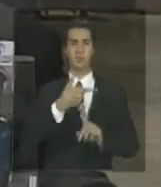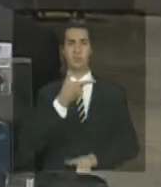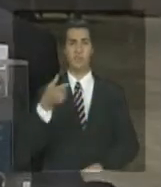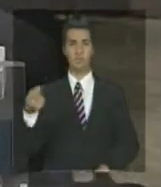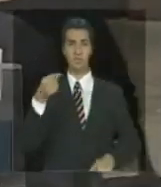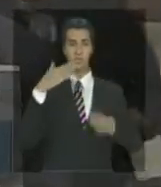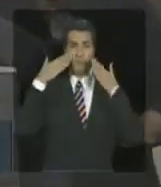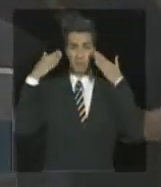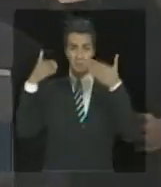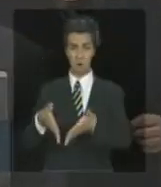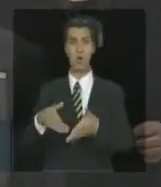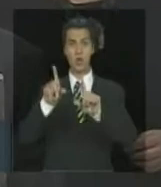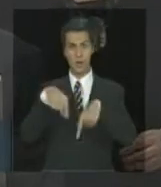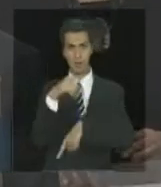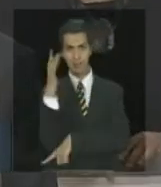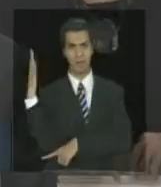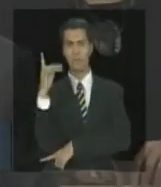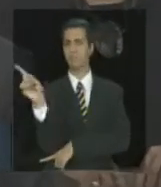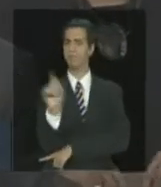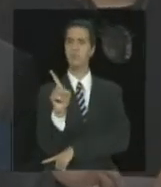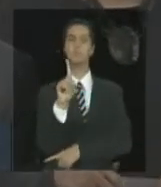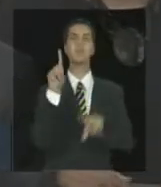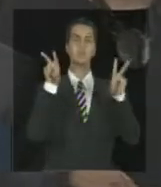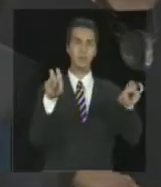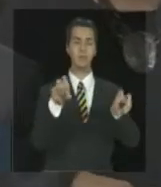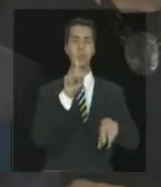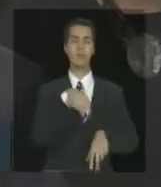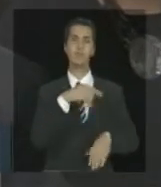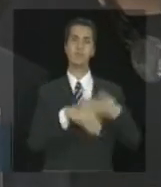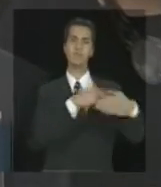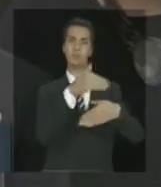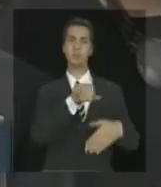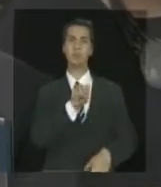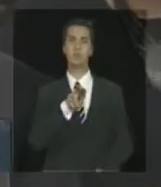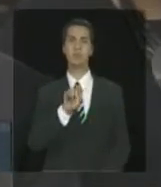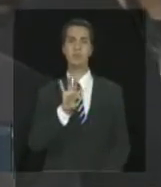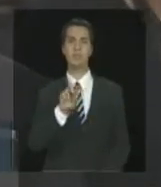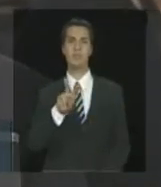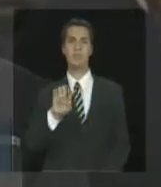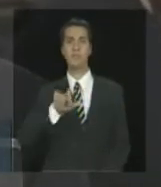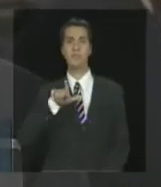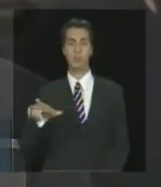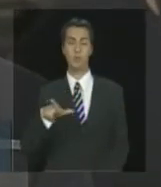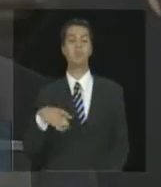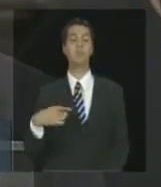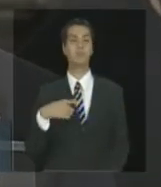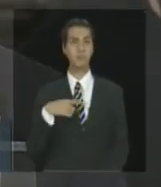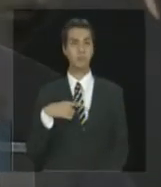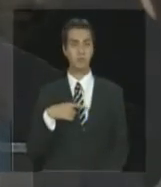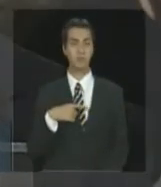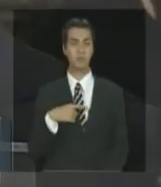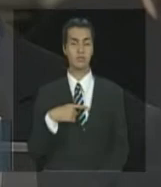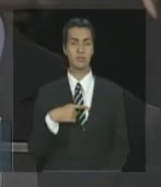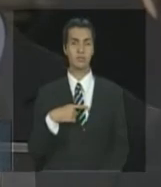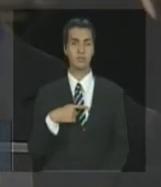ela trata de desenvolvimento sustentável, e o desenvolvimento sustentável se define pela